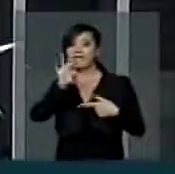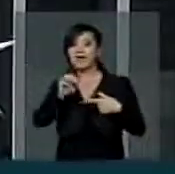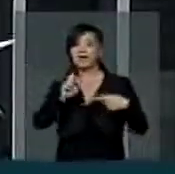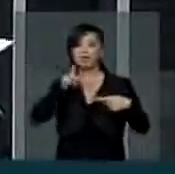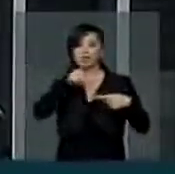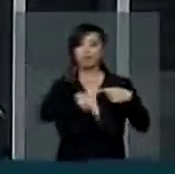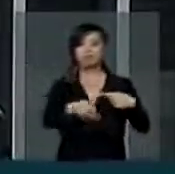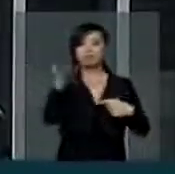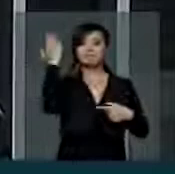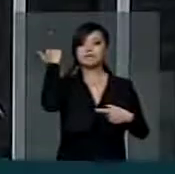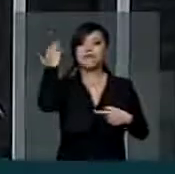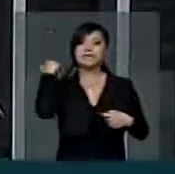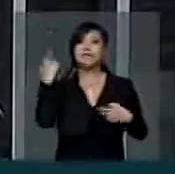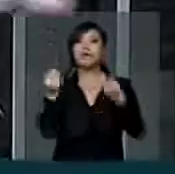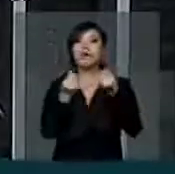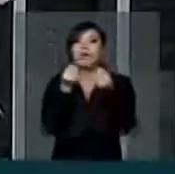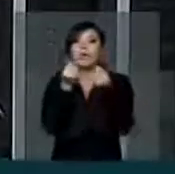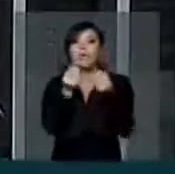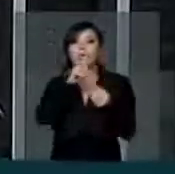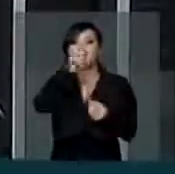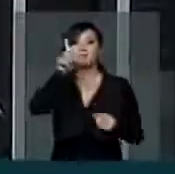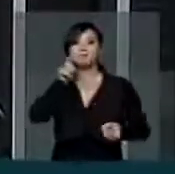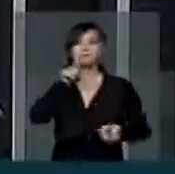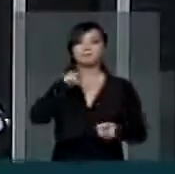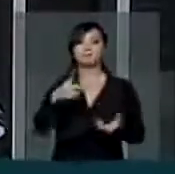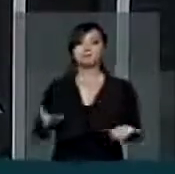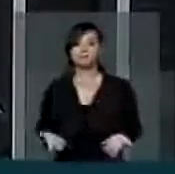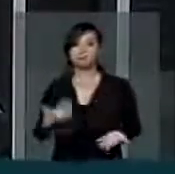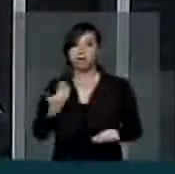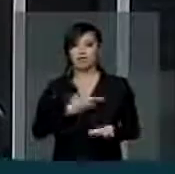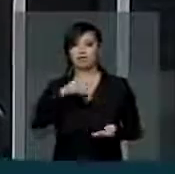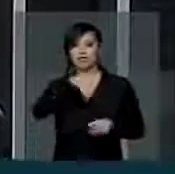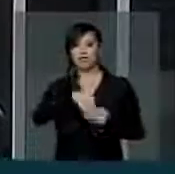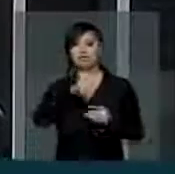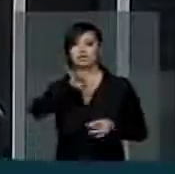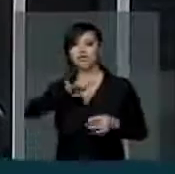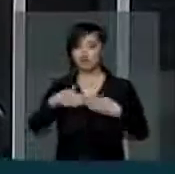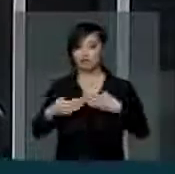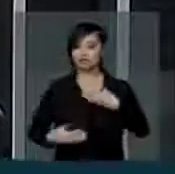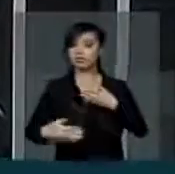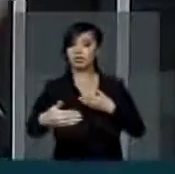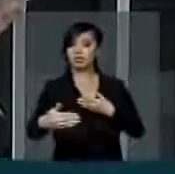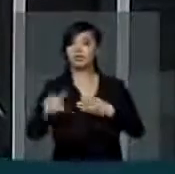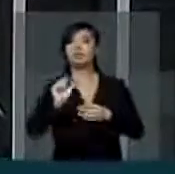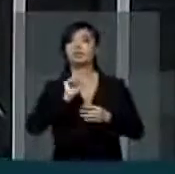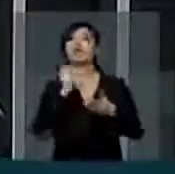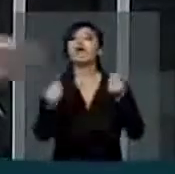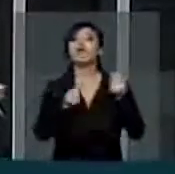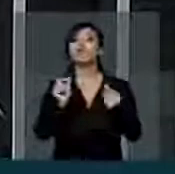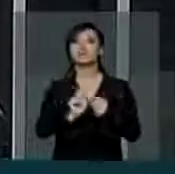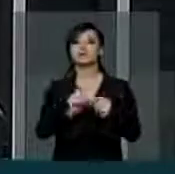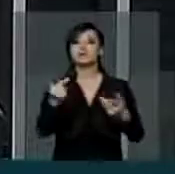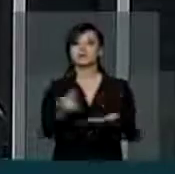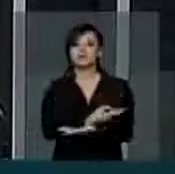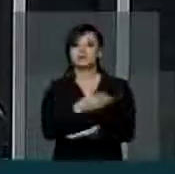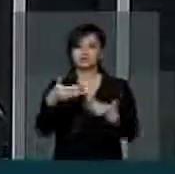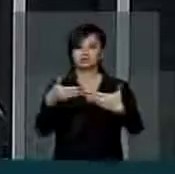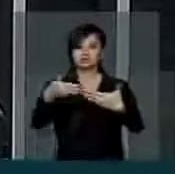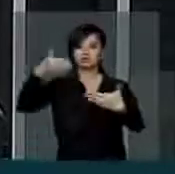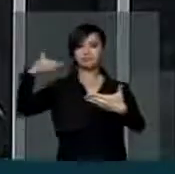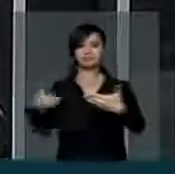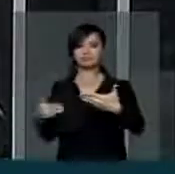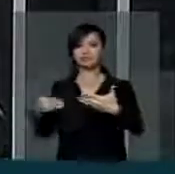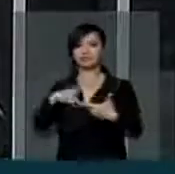resolver isso? Ou só votamos daqui para frente e os daqui para trás não? Porque tem leis de suma importância